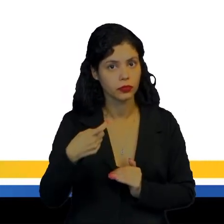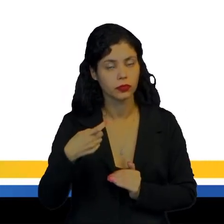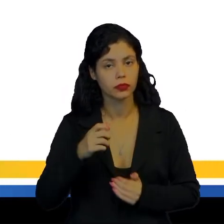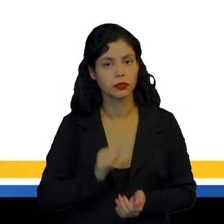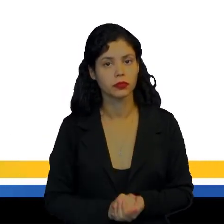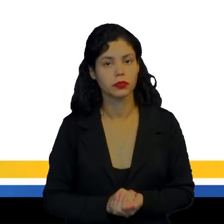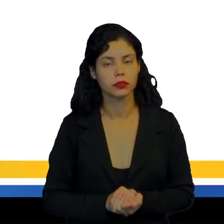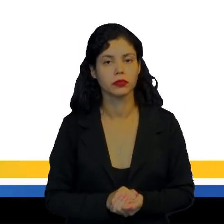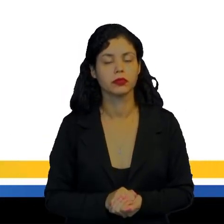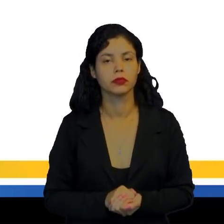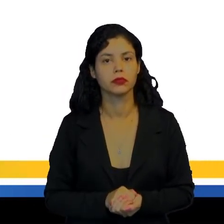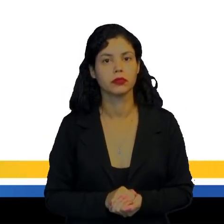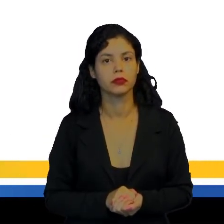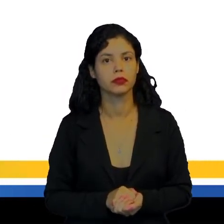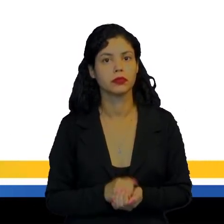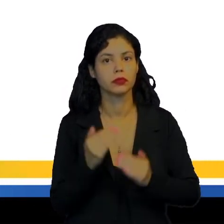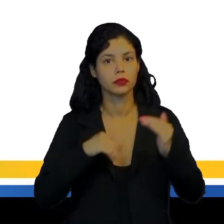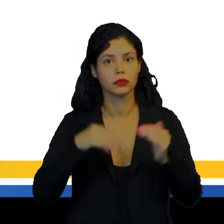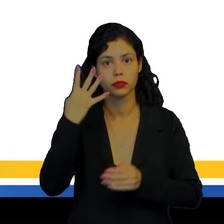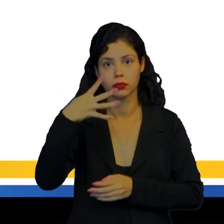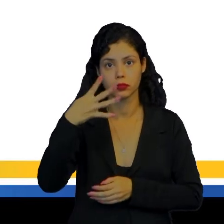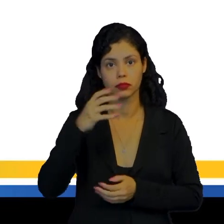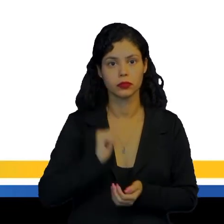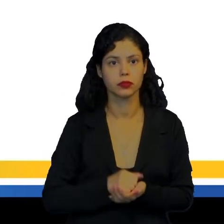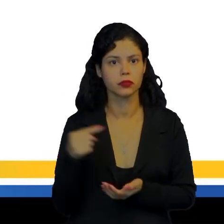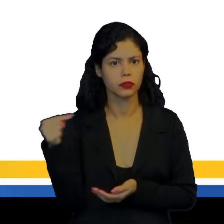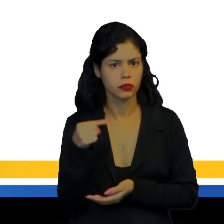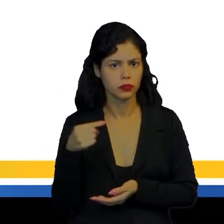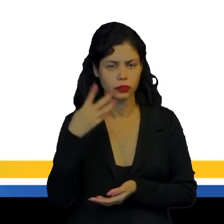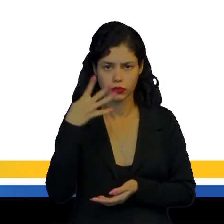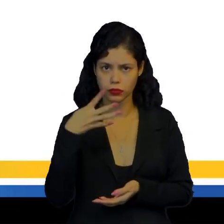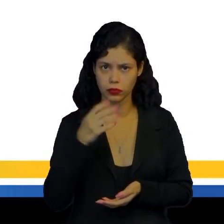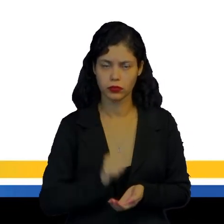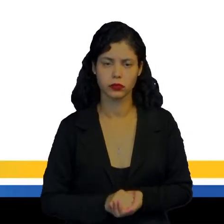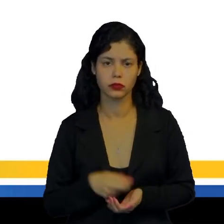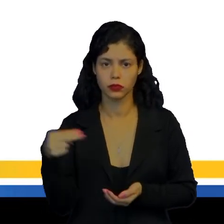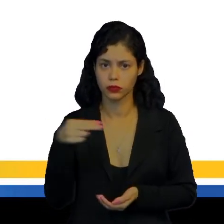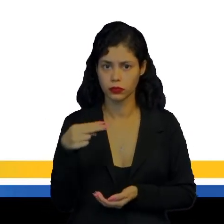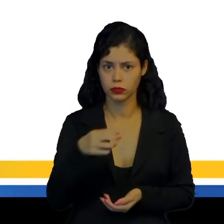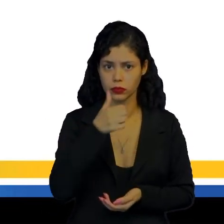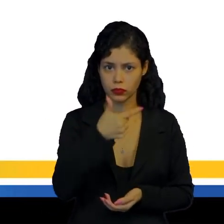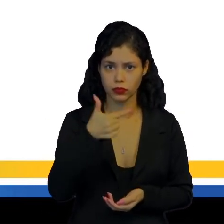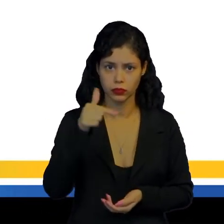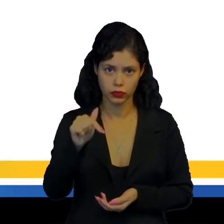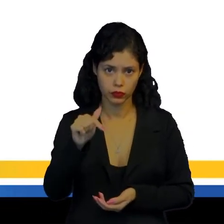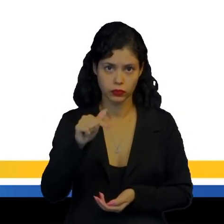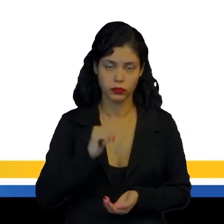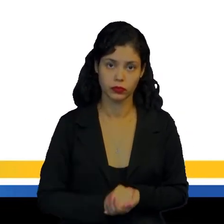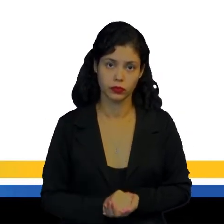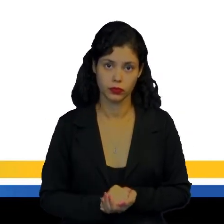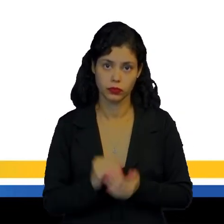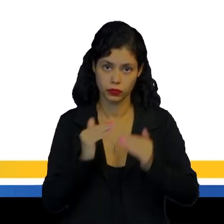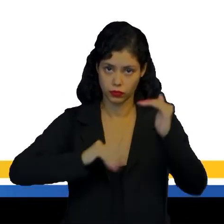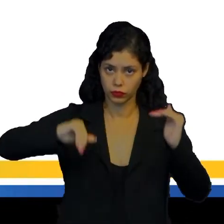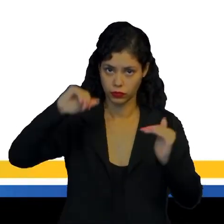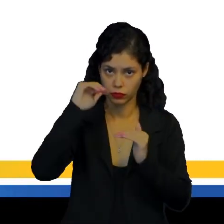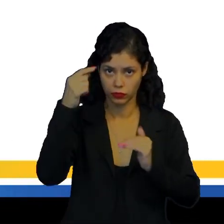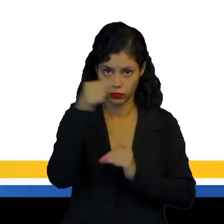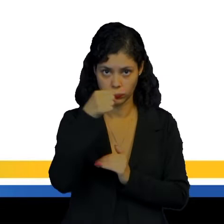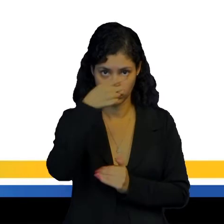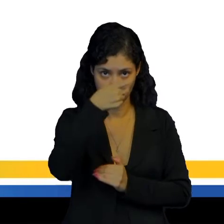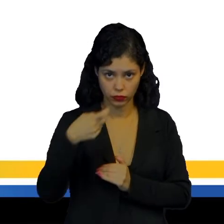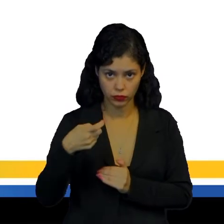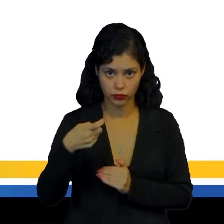3x, tá? Elevado ao quadrado, menos 4, que é igual a 27 elevado a menos